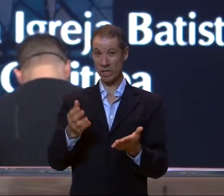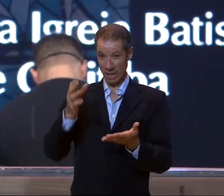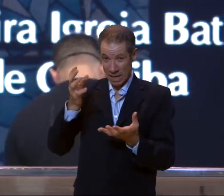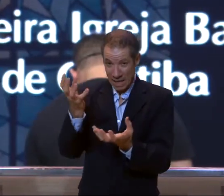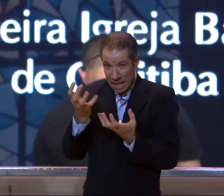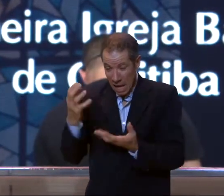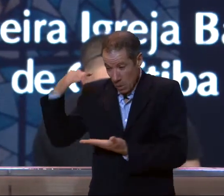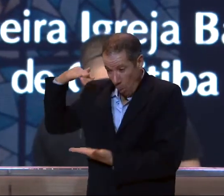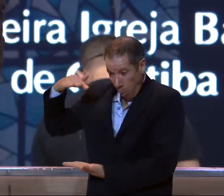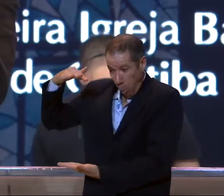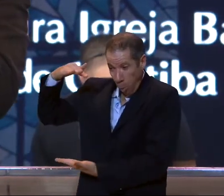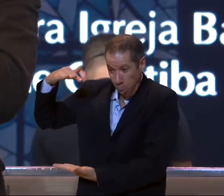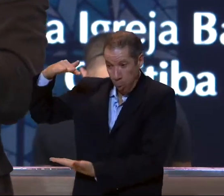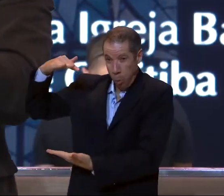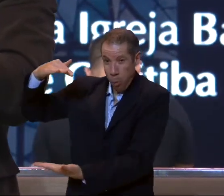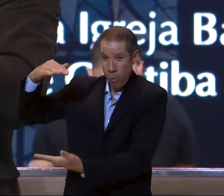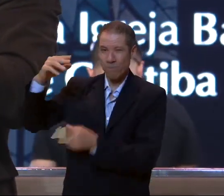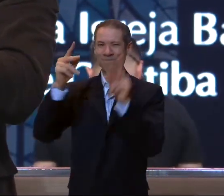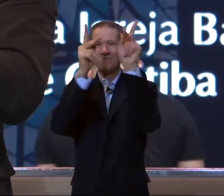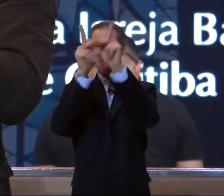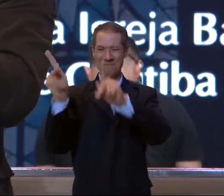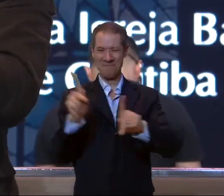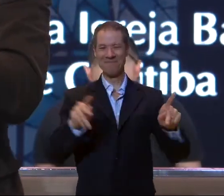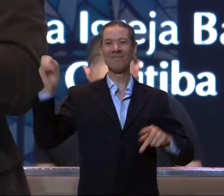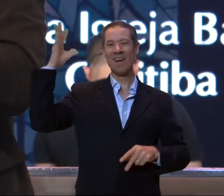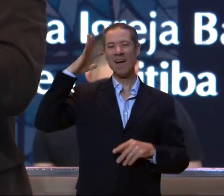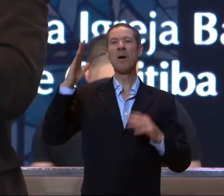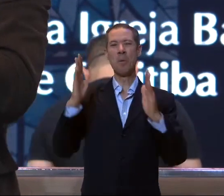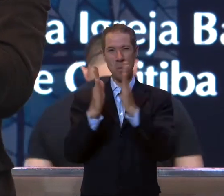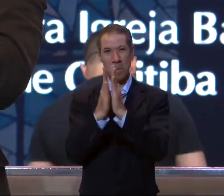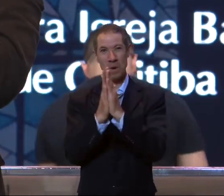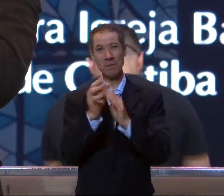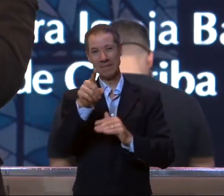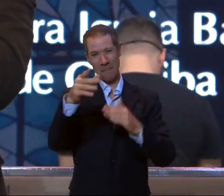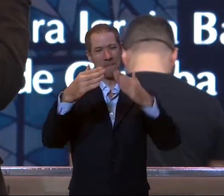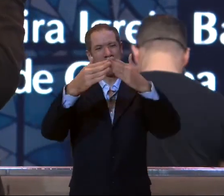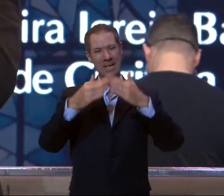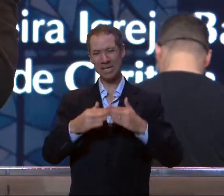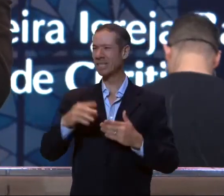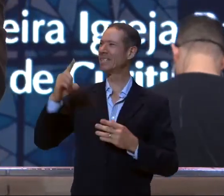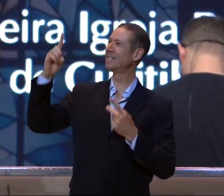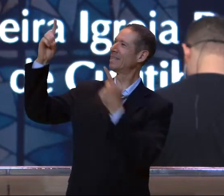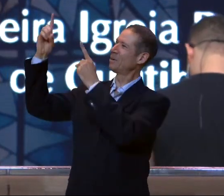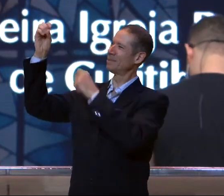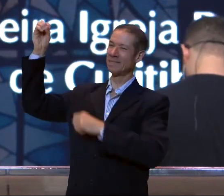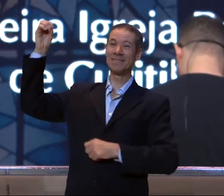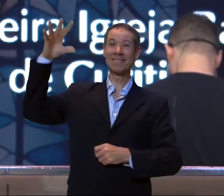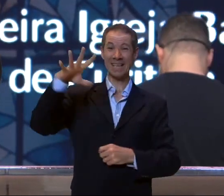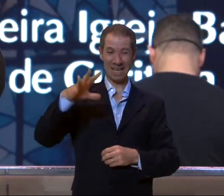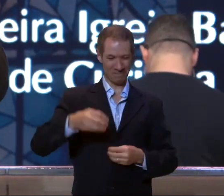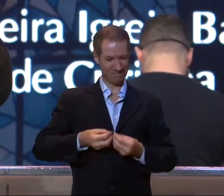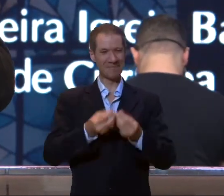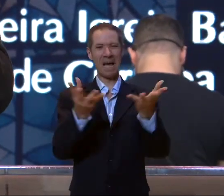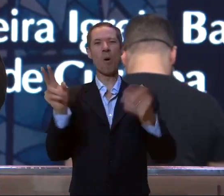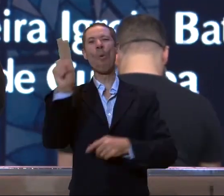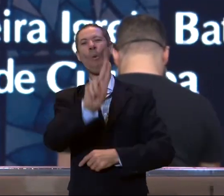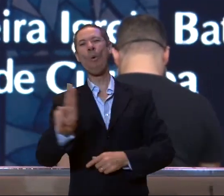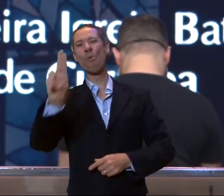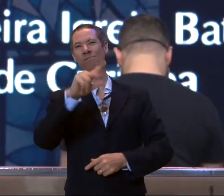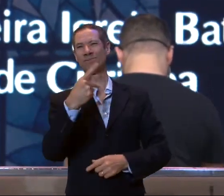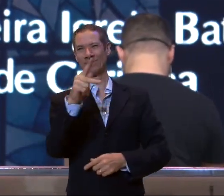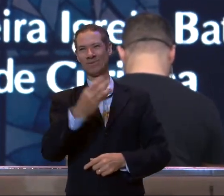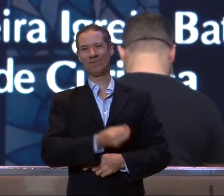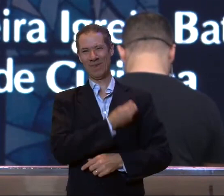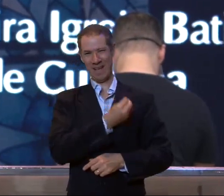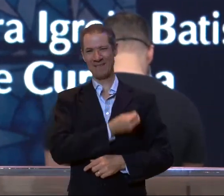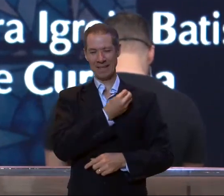nas mãos, eu quero orar por você e pedir que Deus te dê graça, que Deus te use